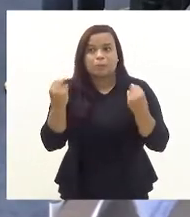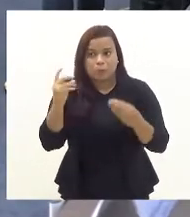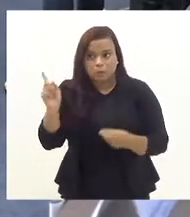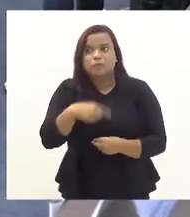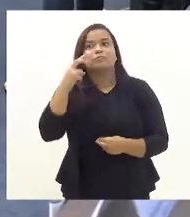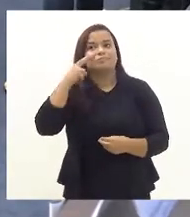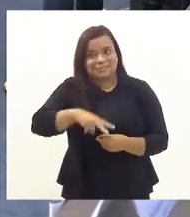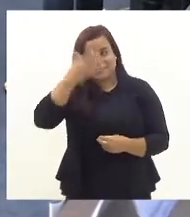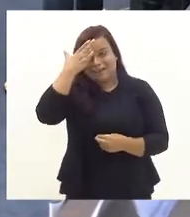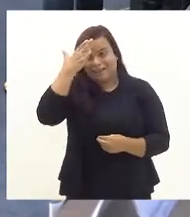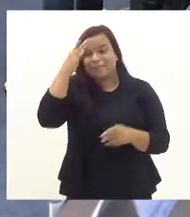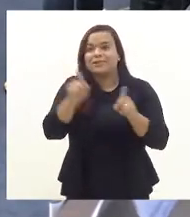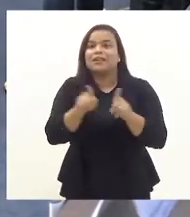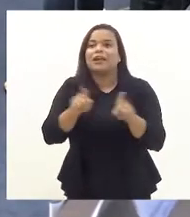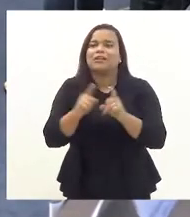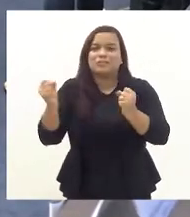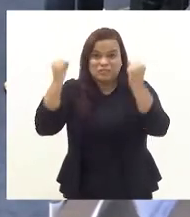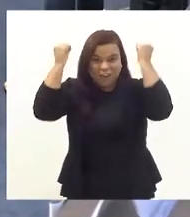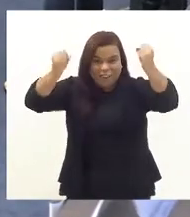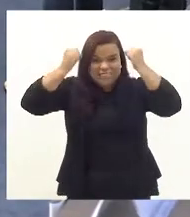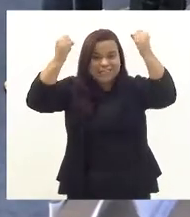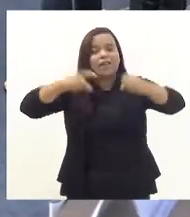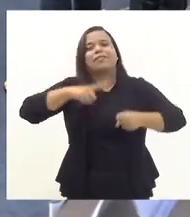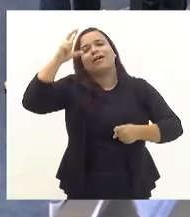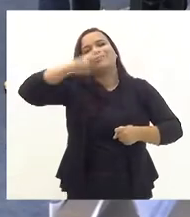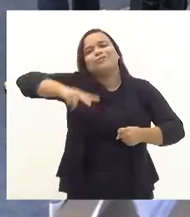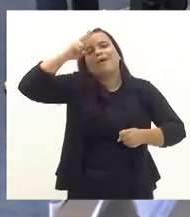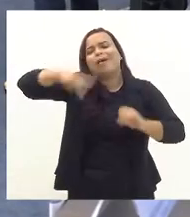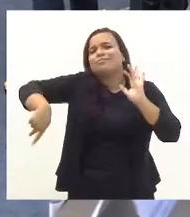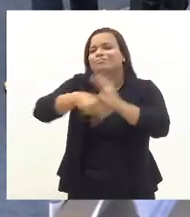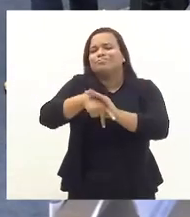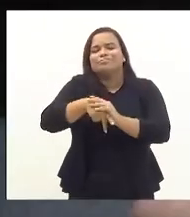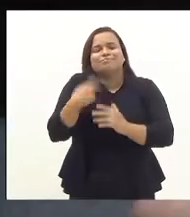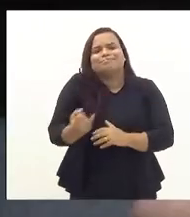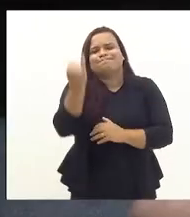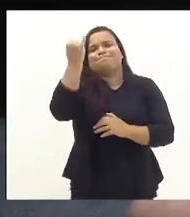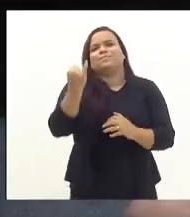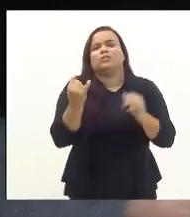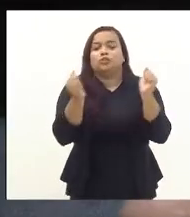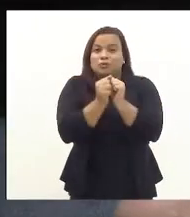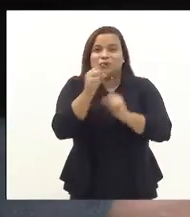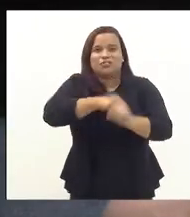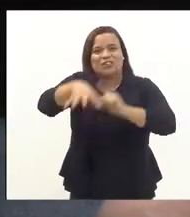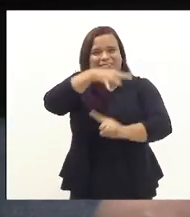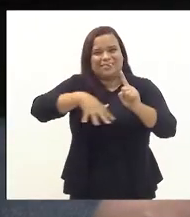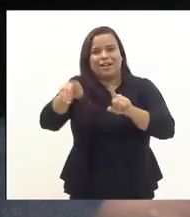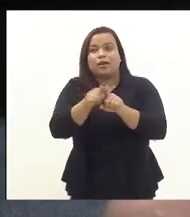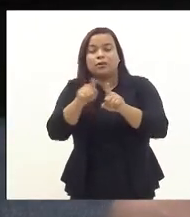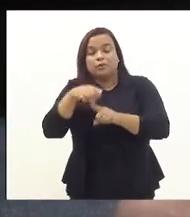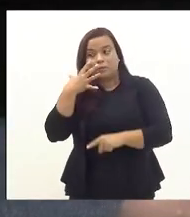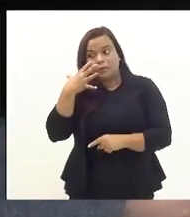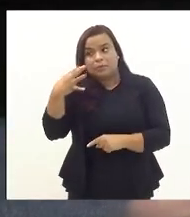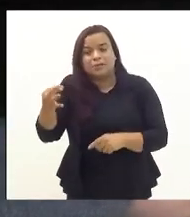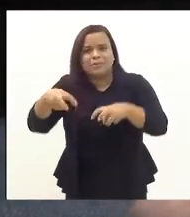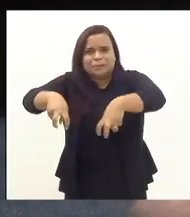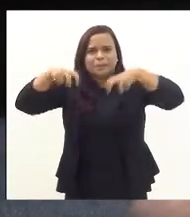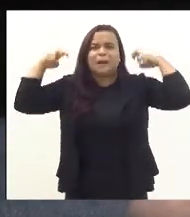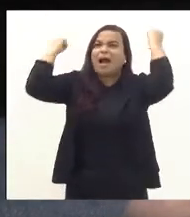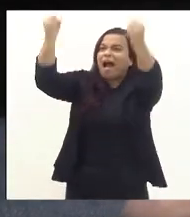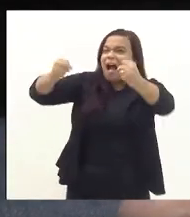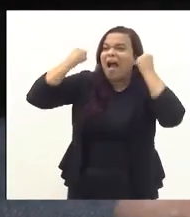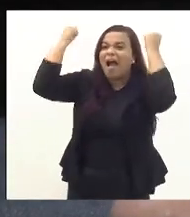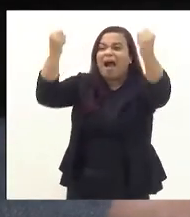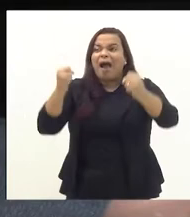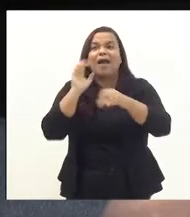é importante porque as torcidas têm uma história ímpar com a nossa sociedade, não só do ponto de vista da questão de estar na arquibancada torcendo e incentivando seus